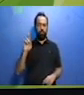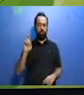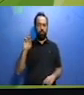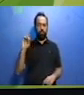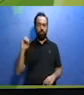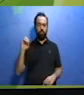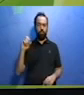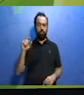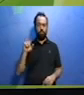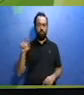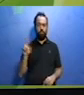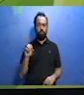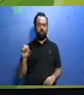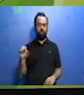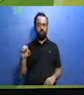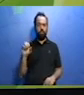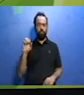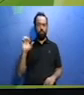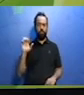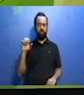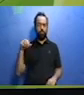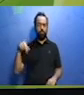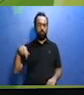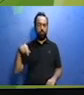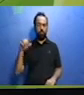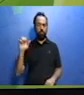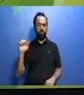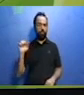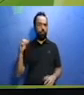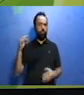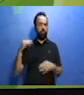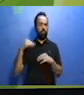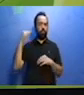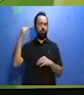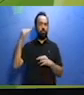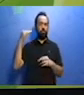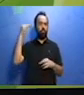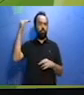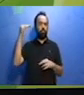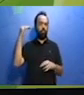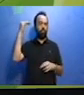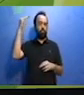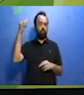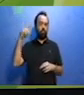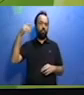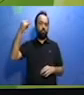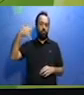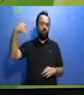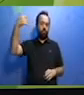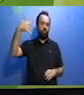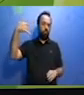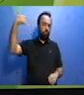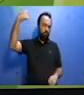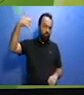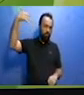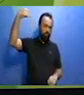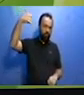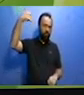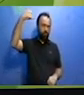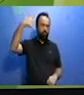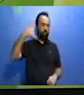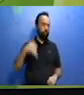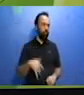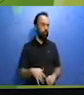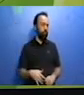graus Celsius. O óleo diesel a 300 graus Celsius. O óleo combustível a 370